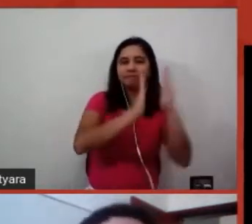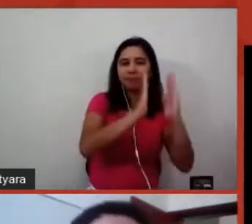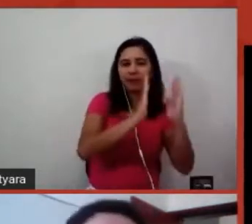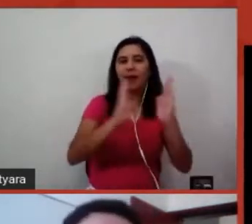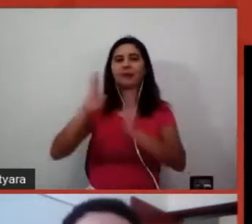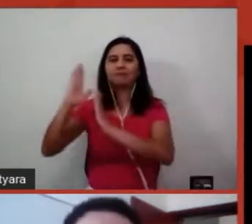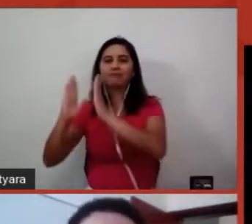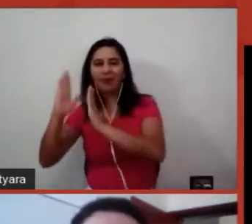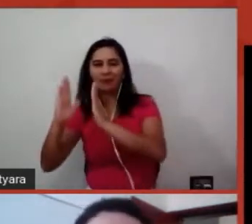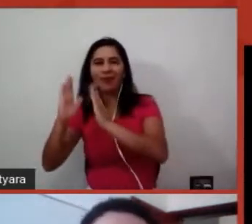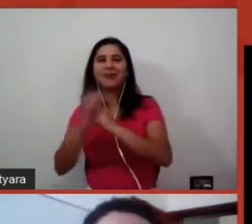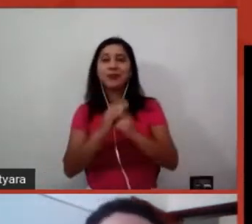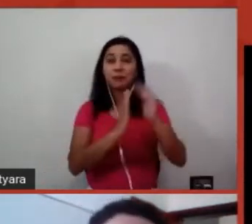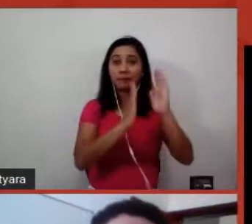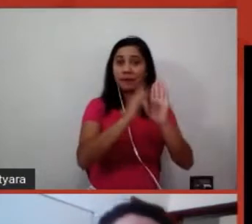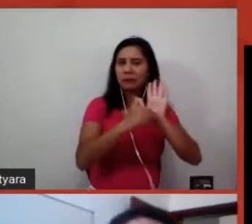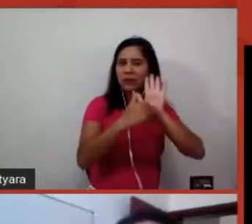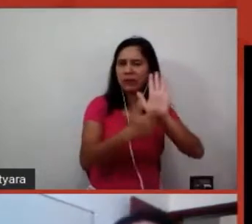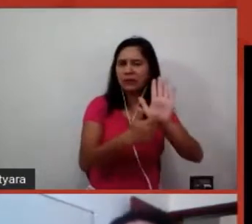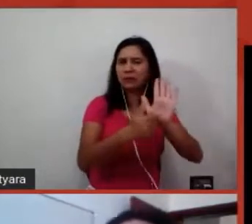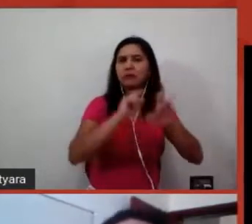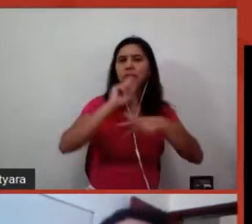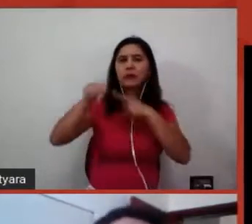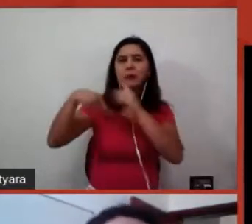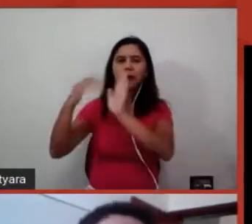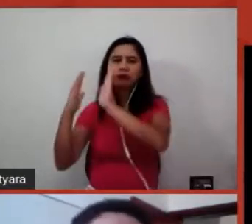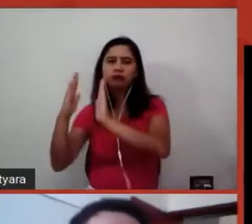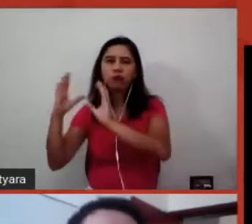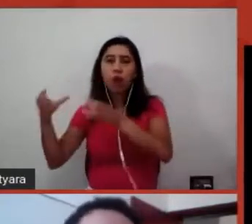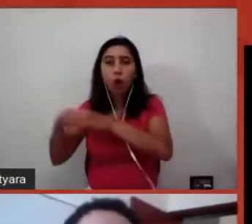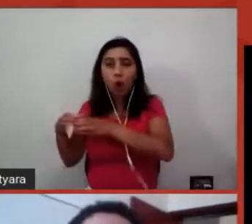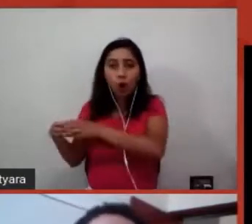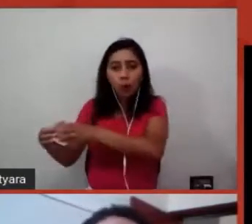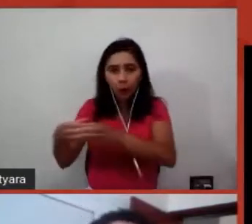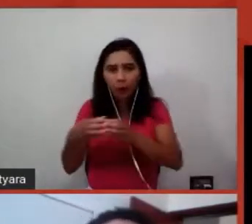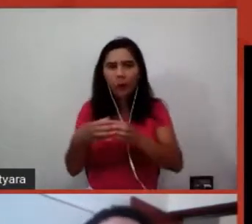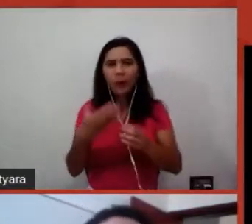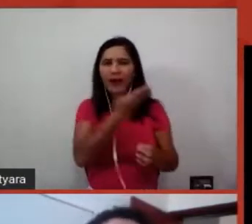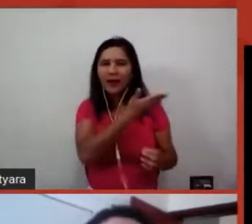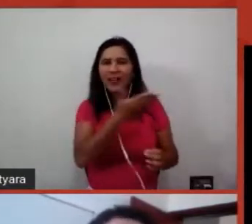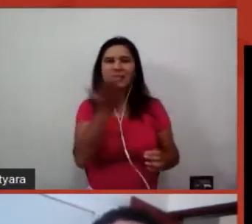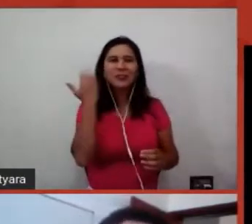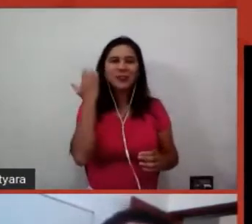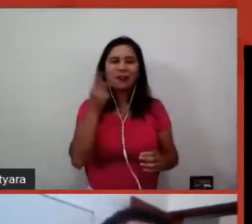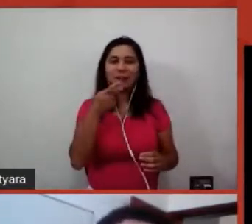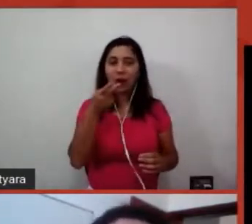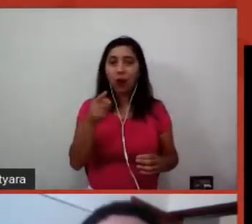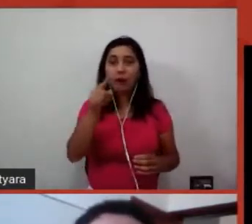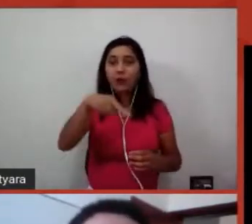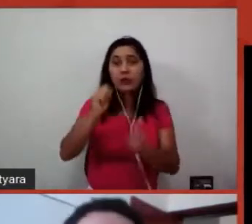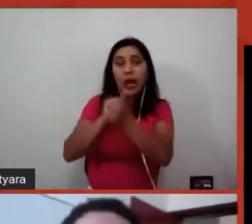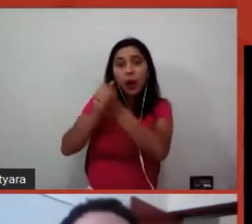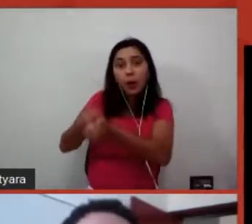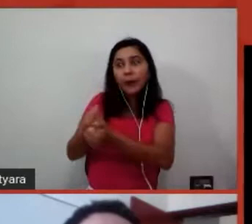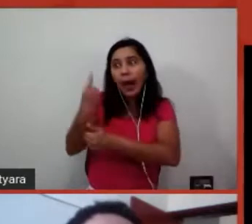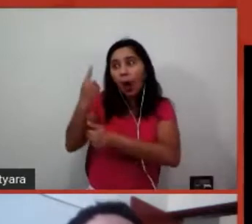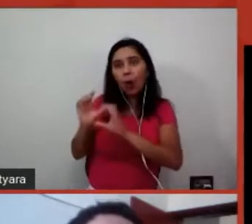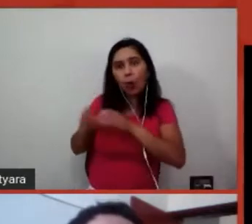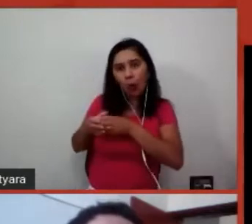pedaços, uma breve apresentação e depois o trabalho dos pequenos grupos. E, como o Helder disse, vocês vão acompanhar um dos pequenos grupos,